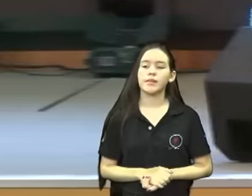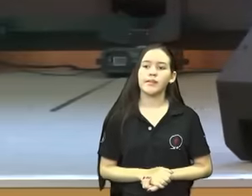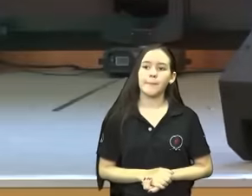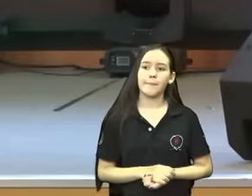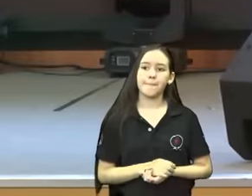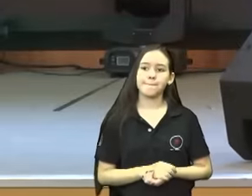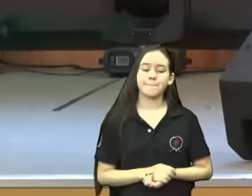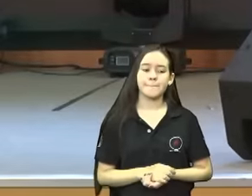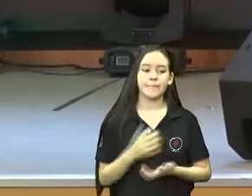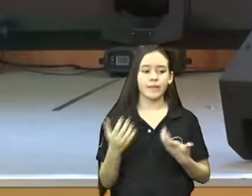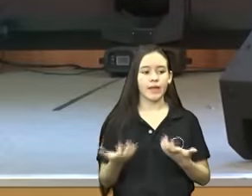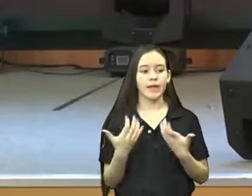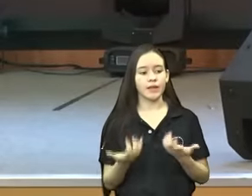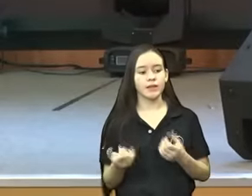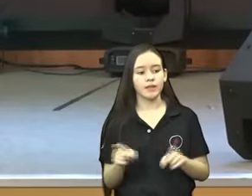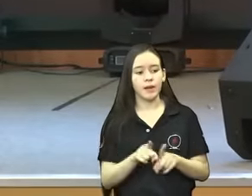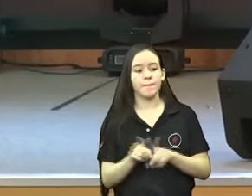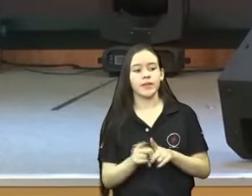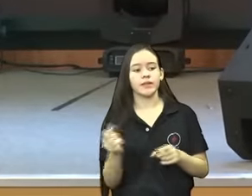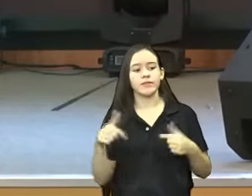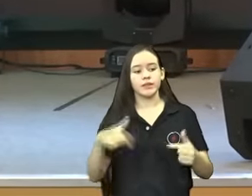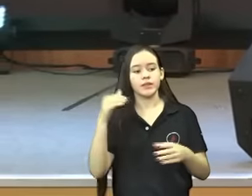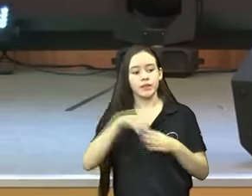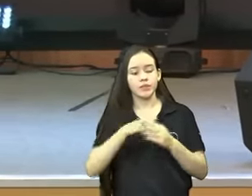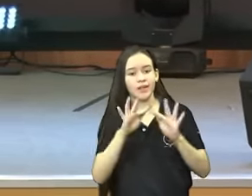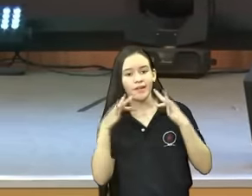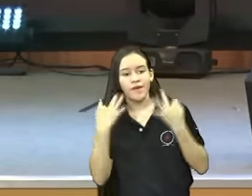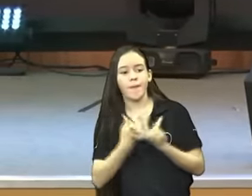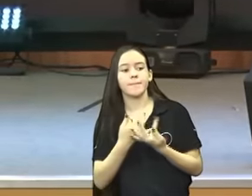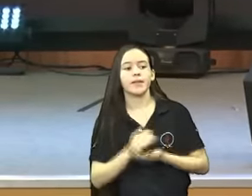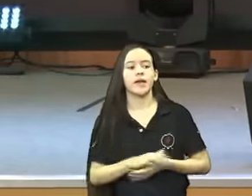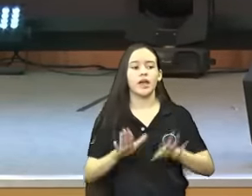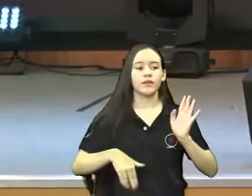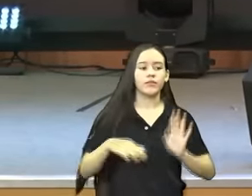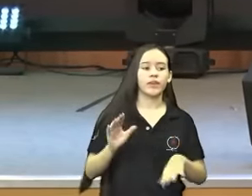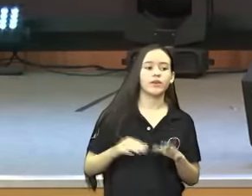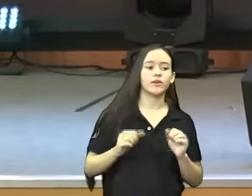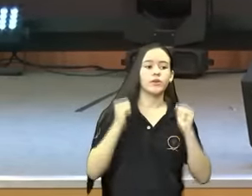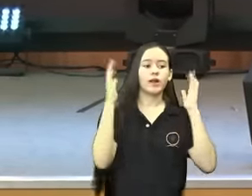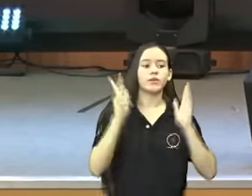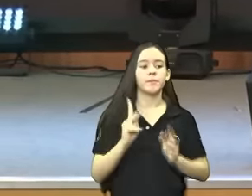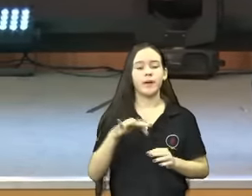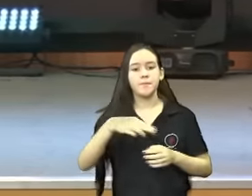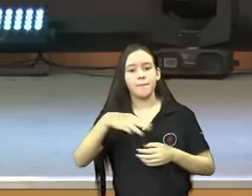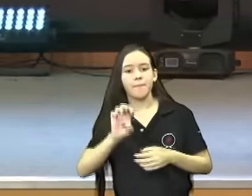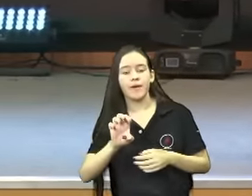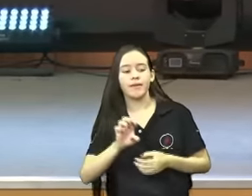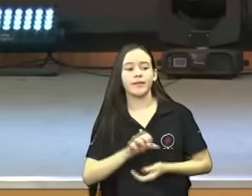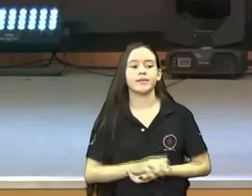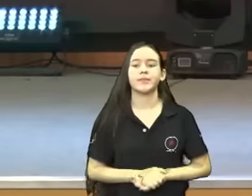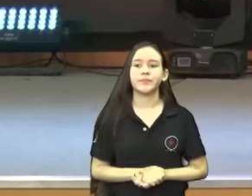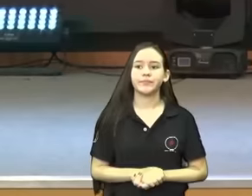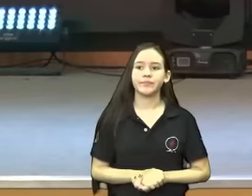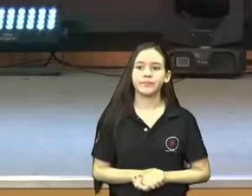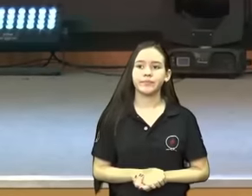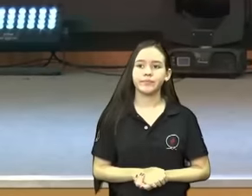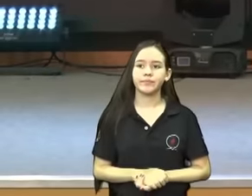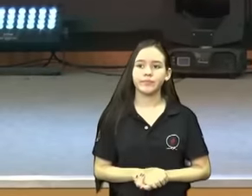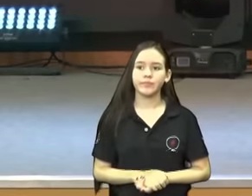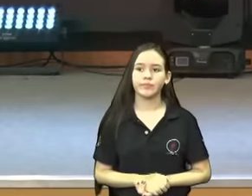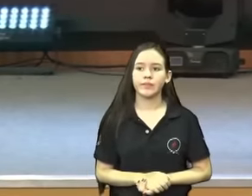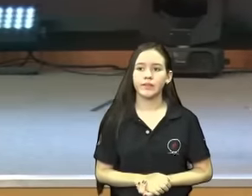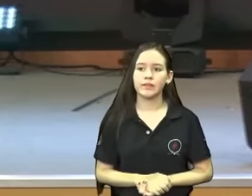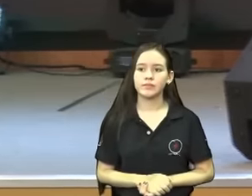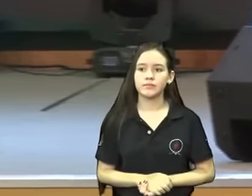eles querem fazer isso é da família relativizar a autoridade dos Pais fedendo desse jeito de semana